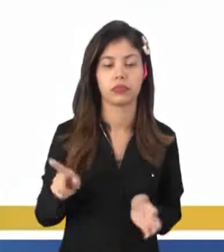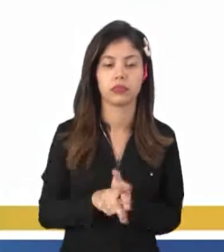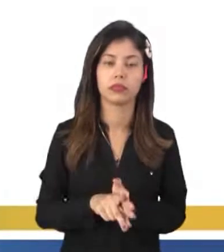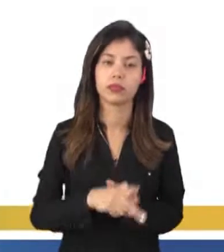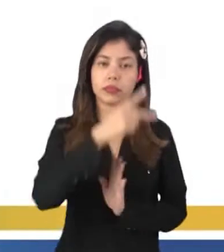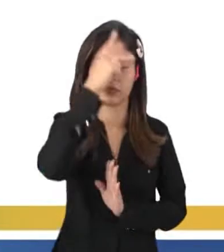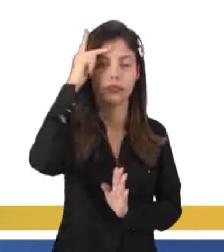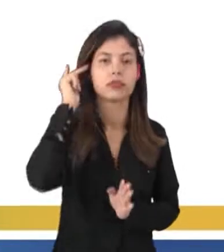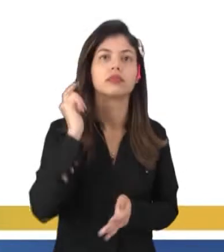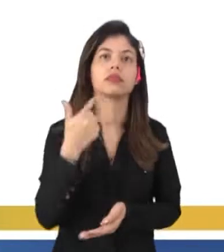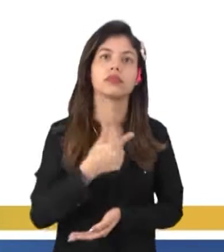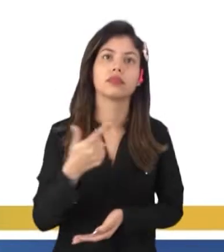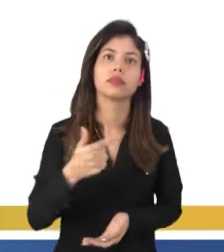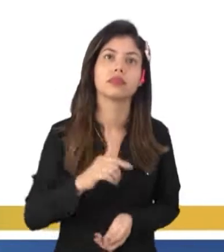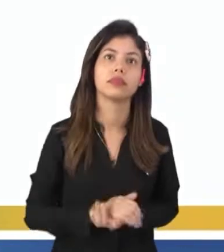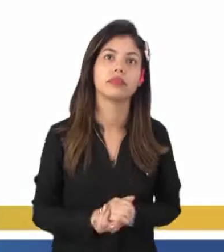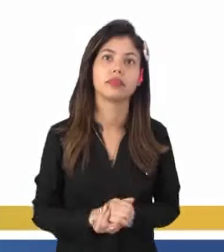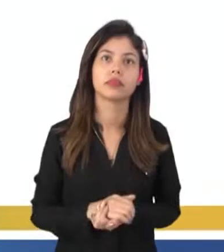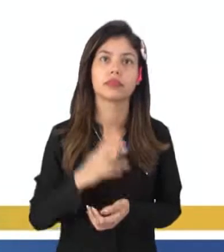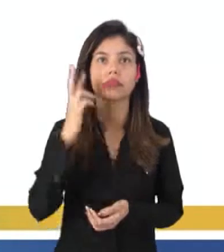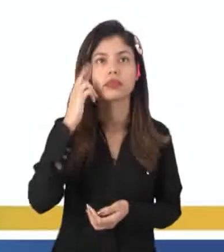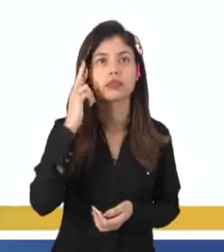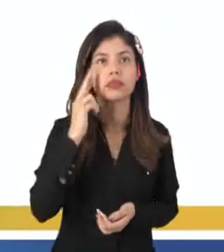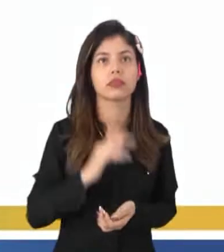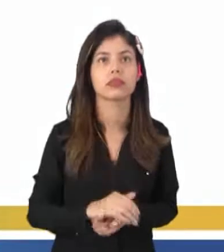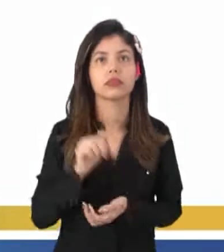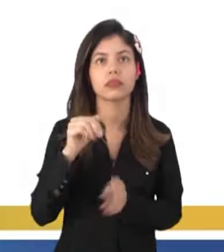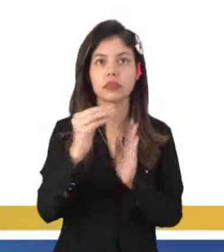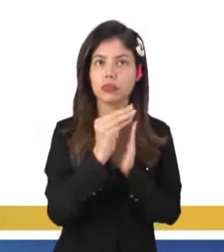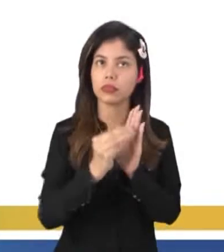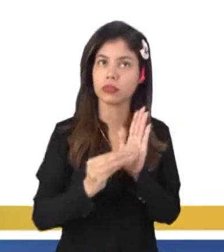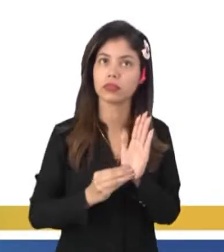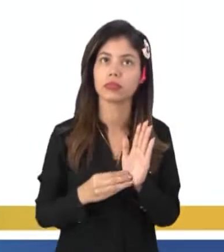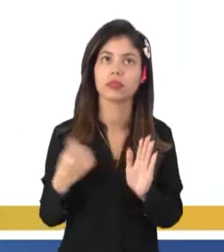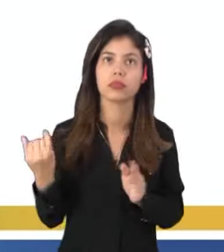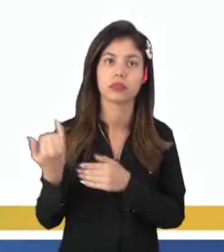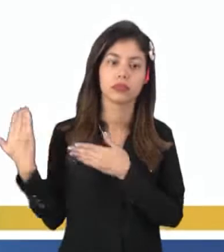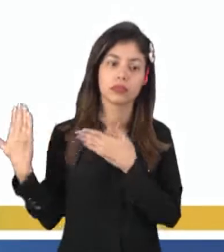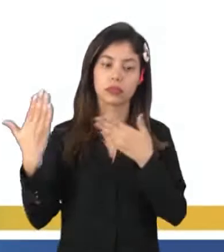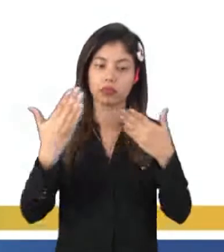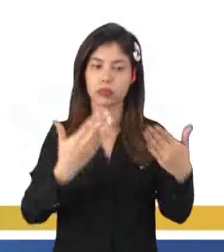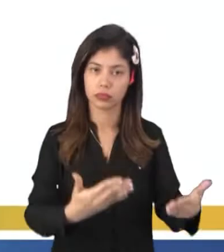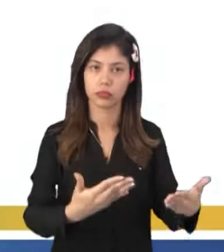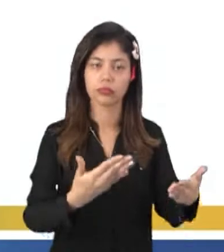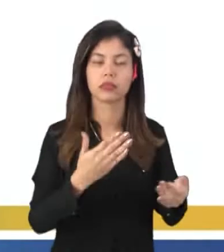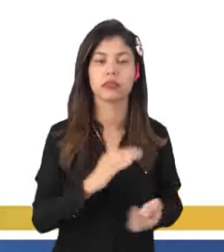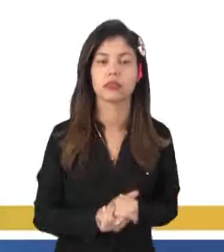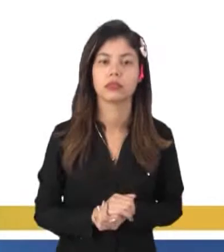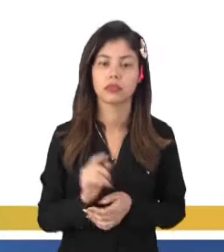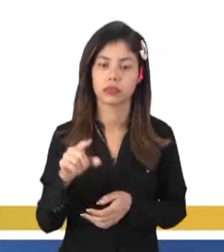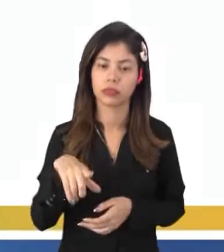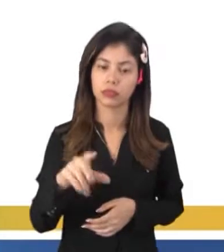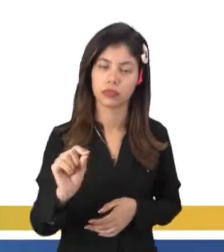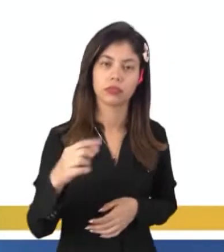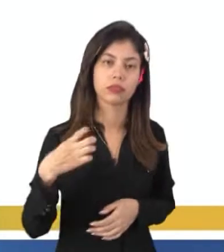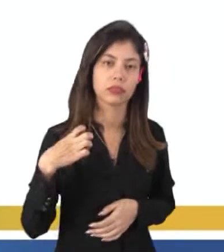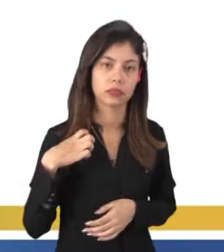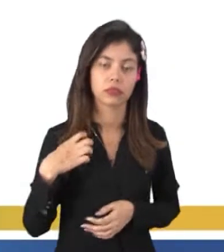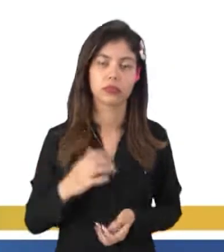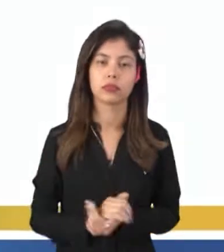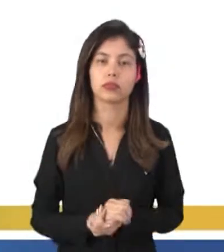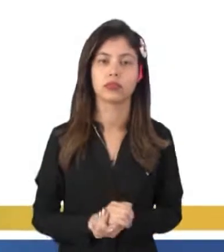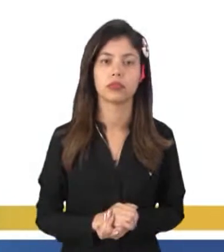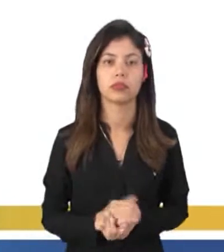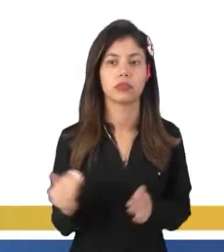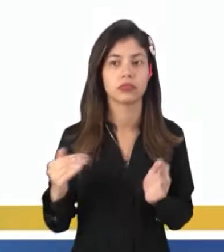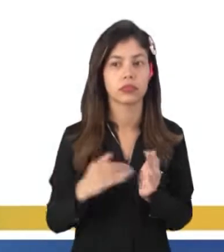pessoa. 2, normas éticas especificamente direcionadas. Então a pessoa escolhe uma ética, um princípio,